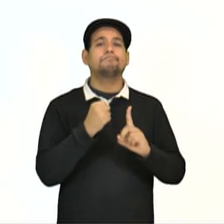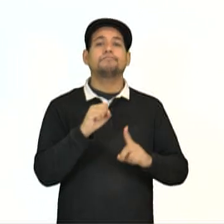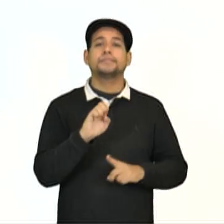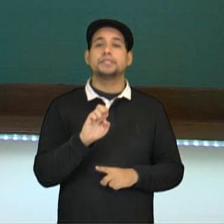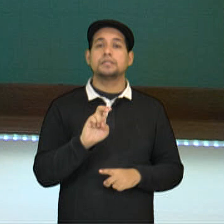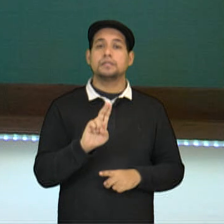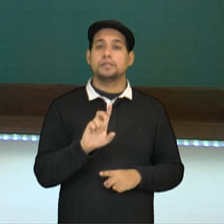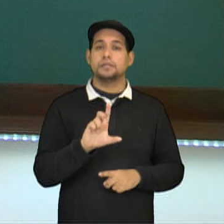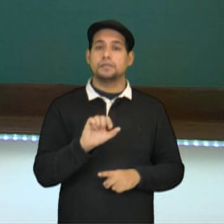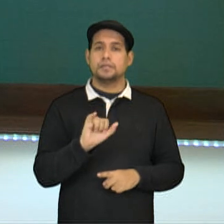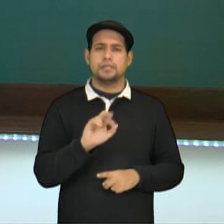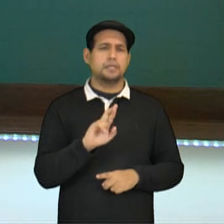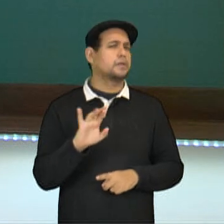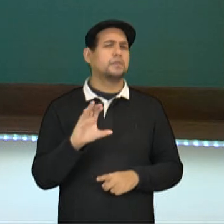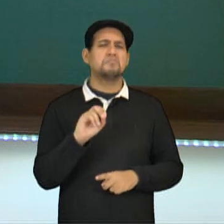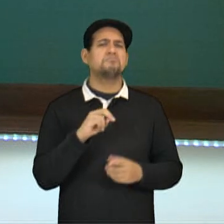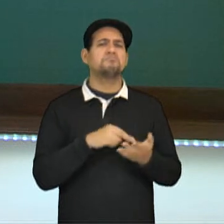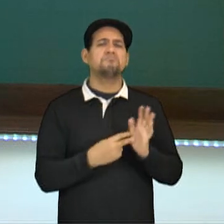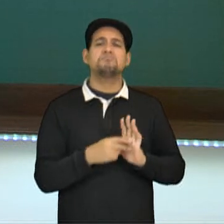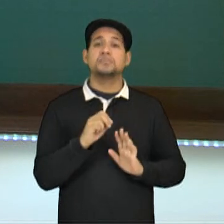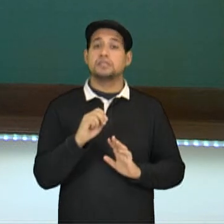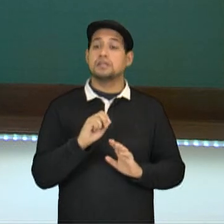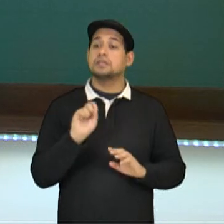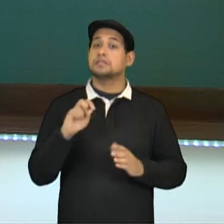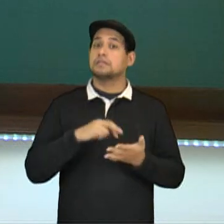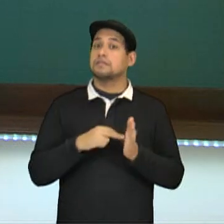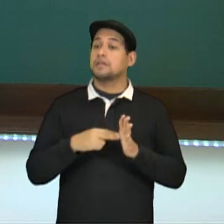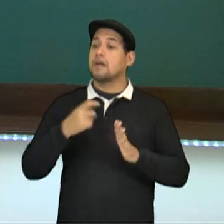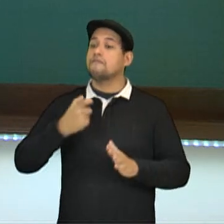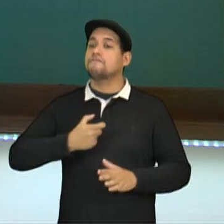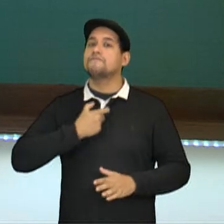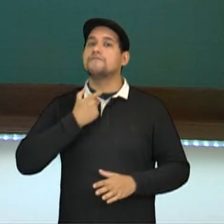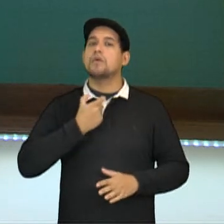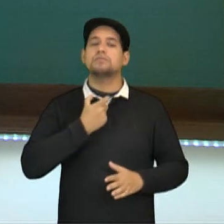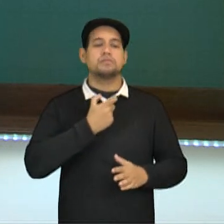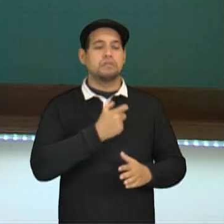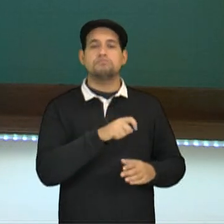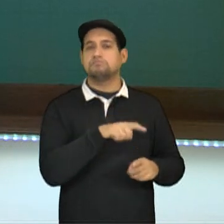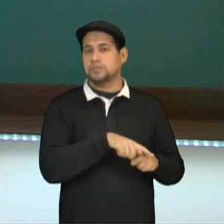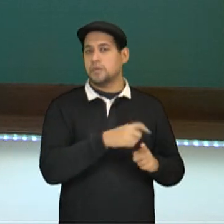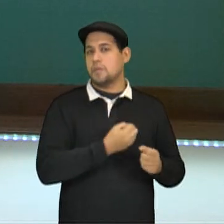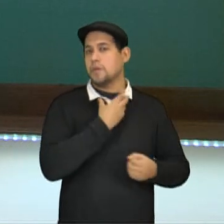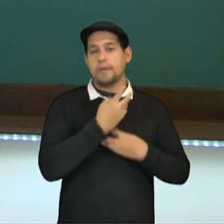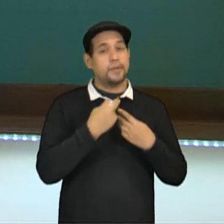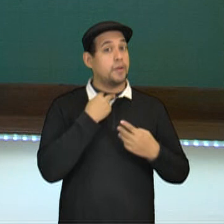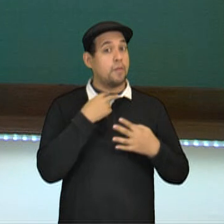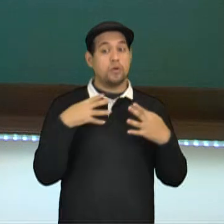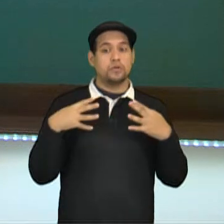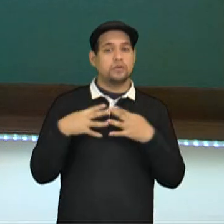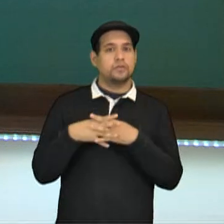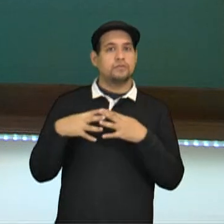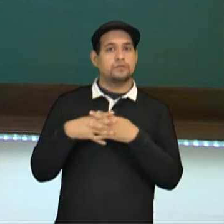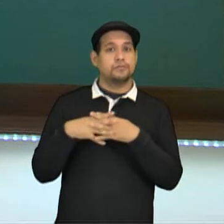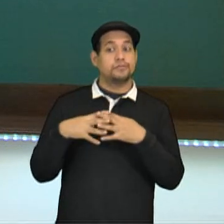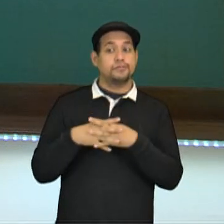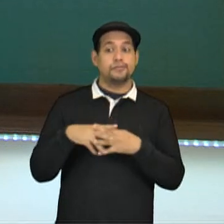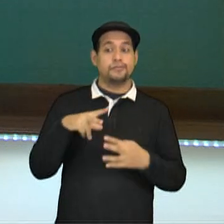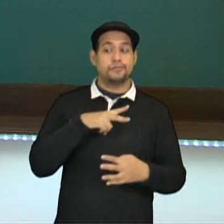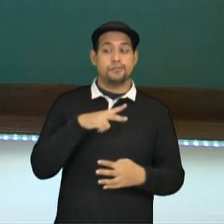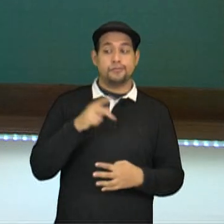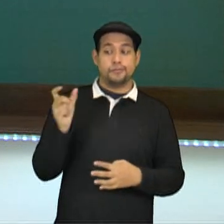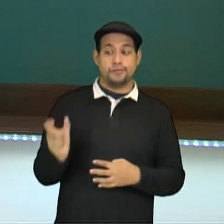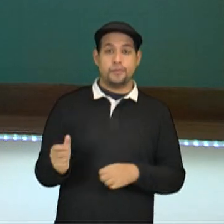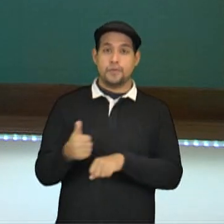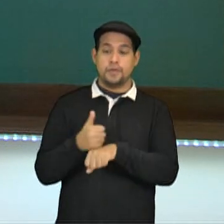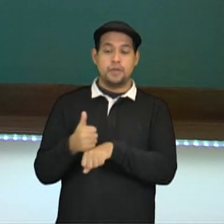lírico. Lembrando que o eu lírico aqui é a voz do poema. Ele não pode ser confundido com o próprio